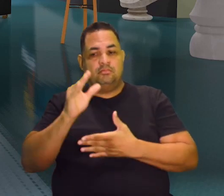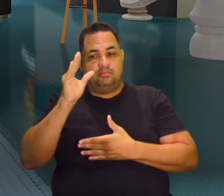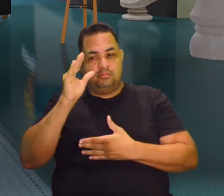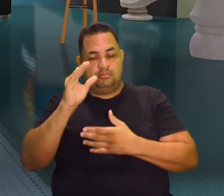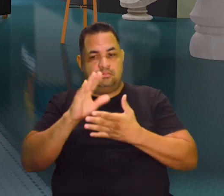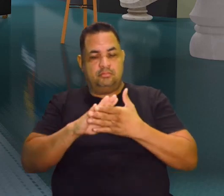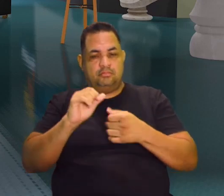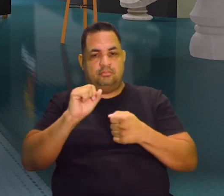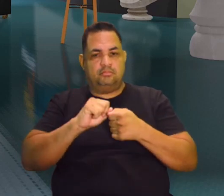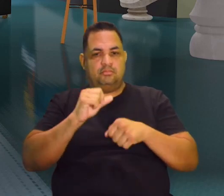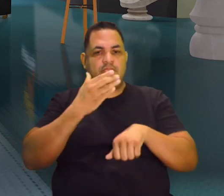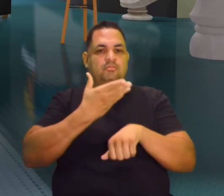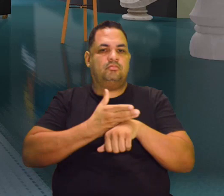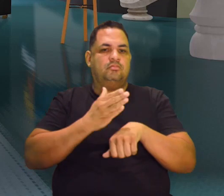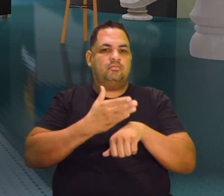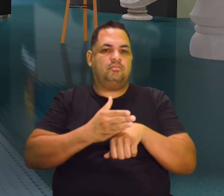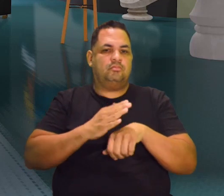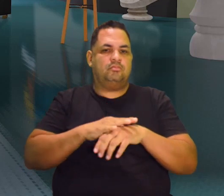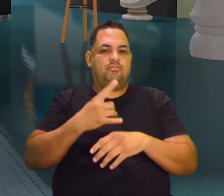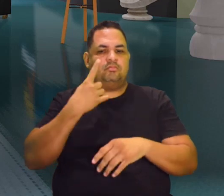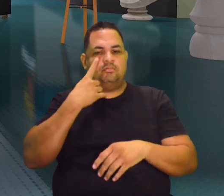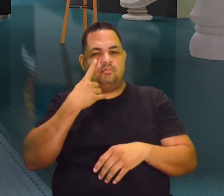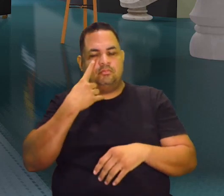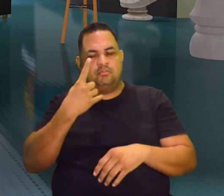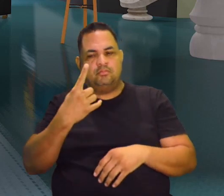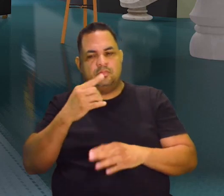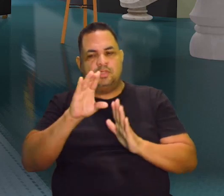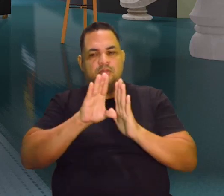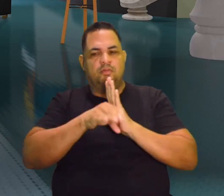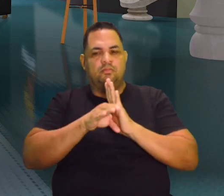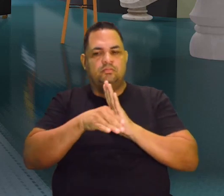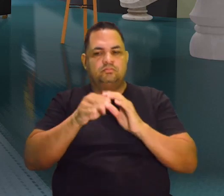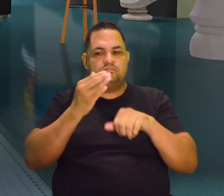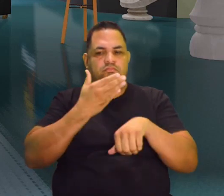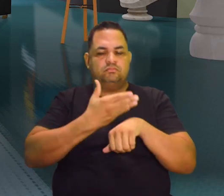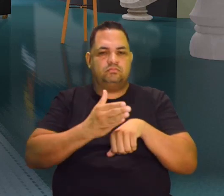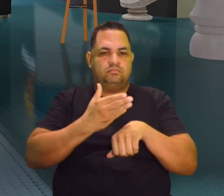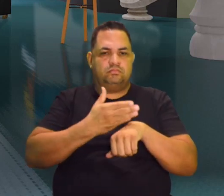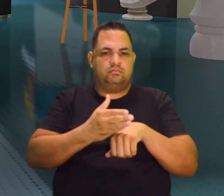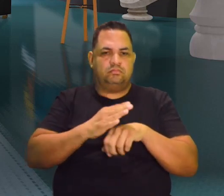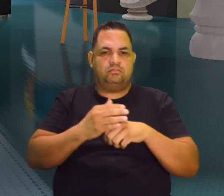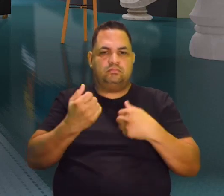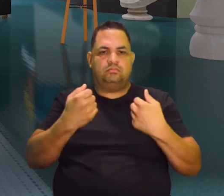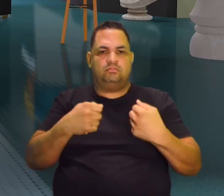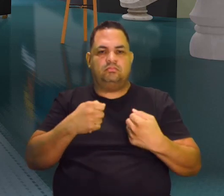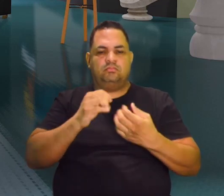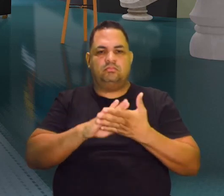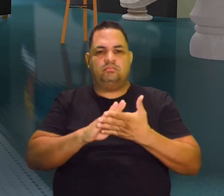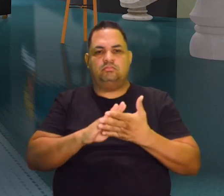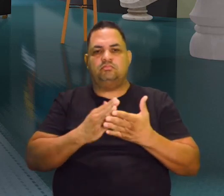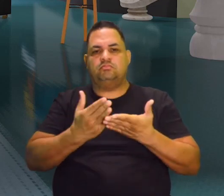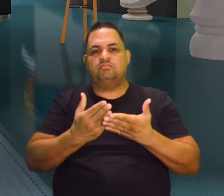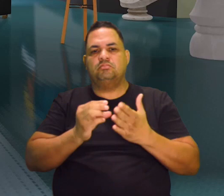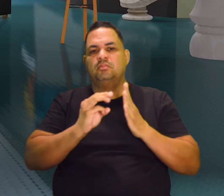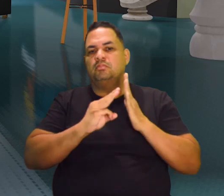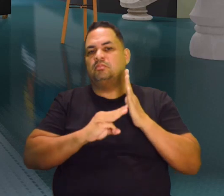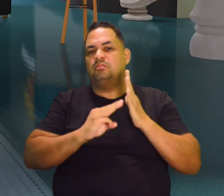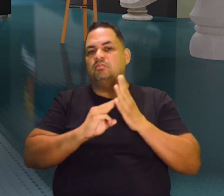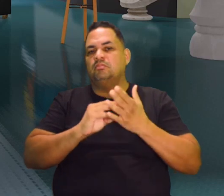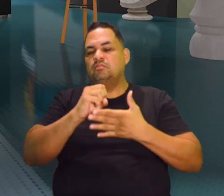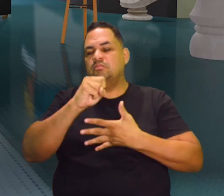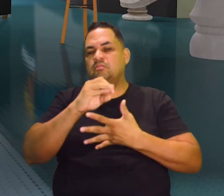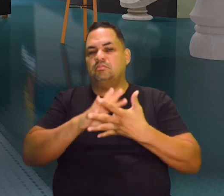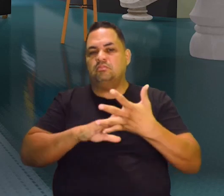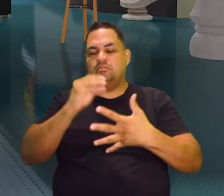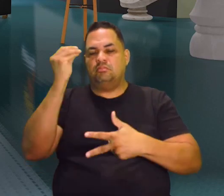para exercitar, rever os conceitos, também já ir exercitando aí modelos de questões do Enem, certo?